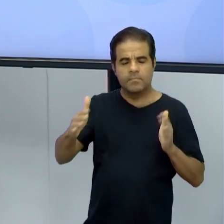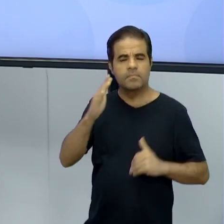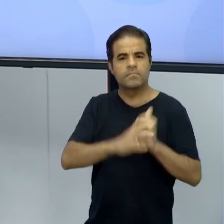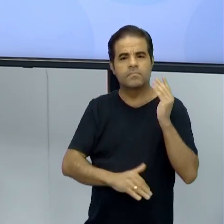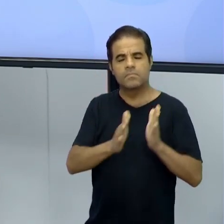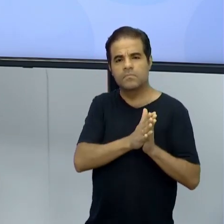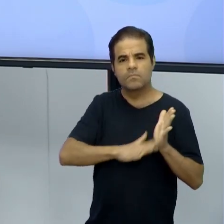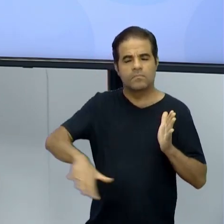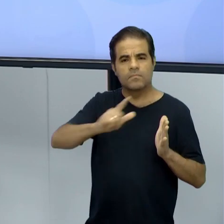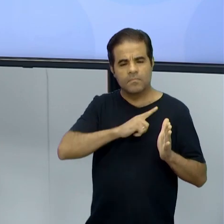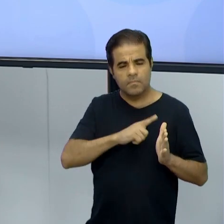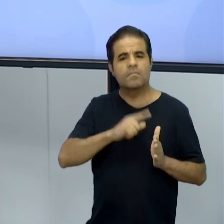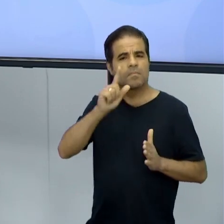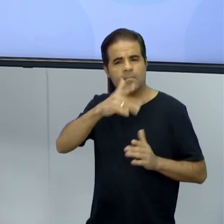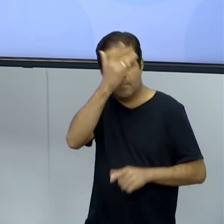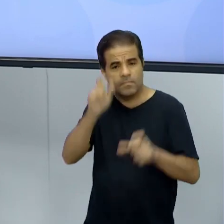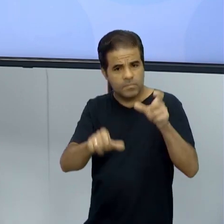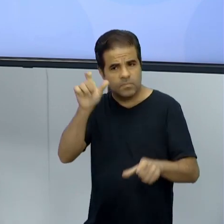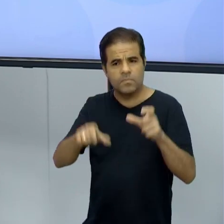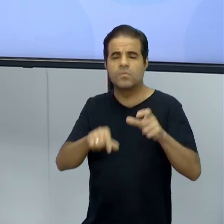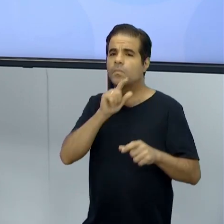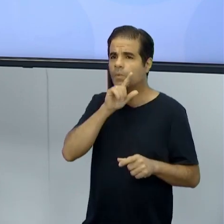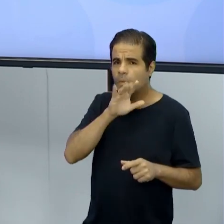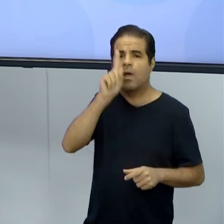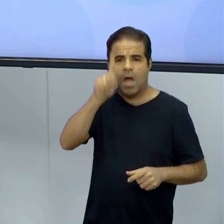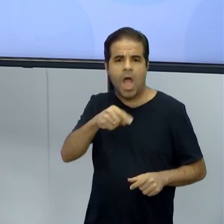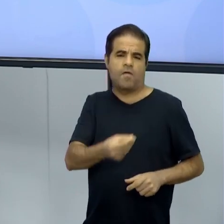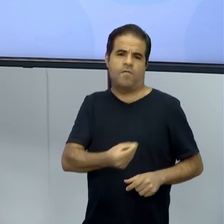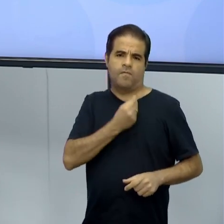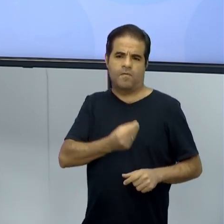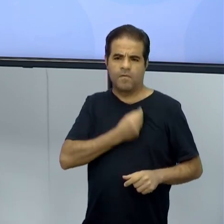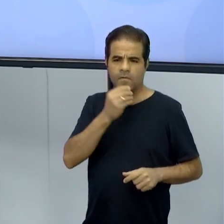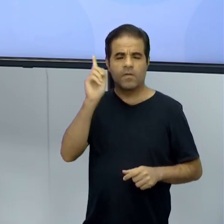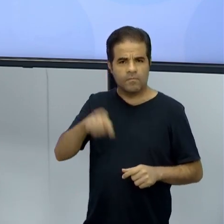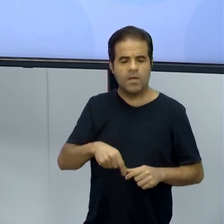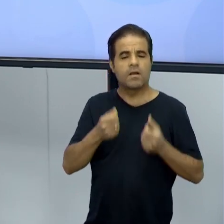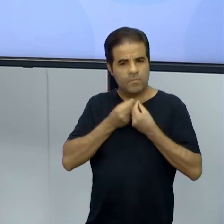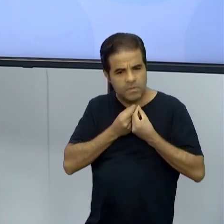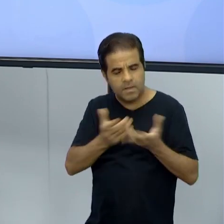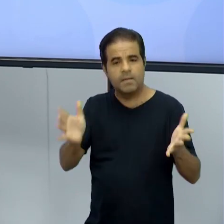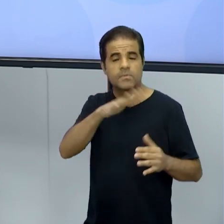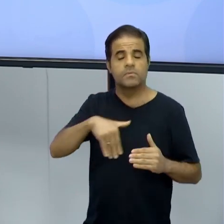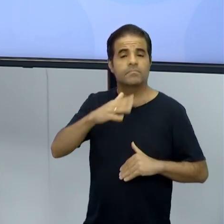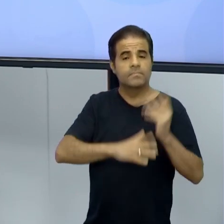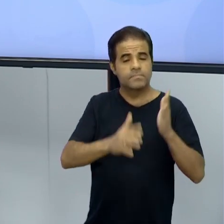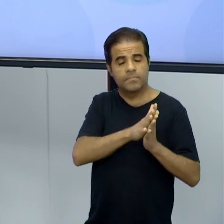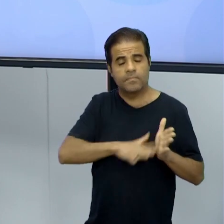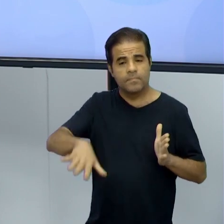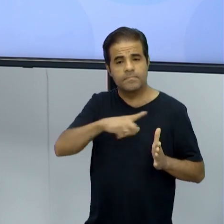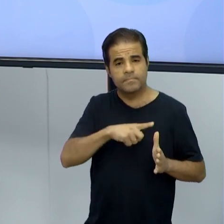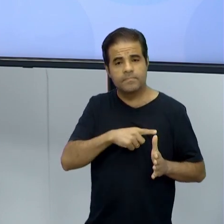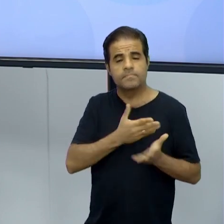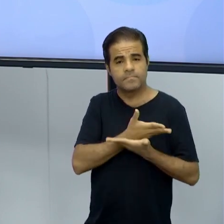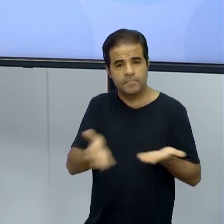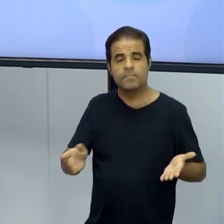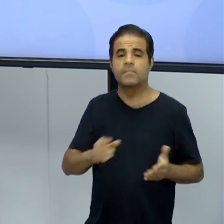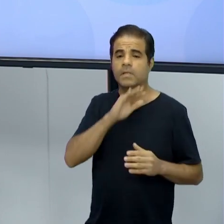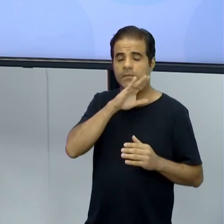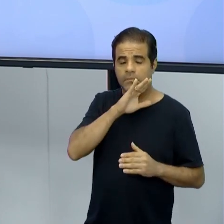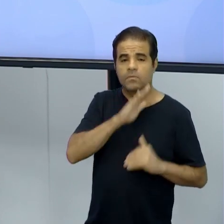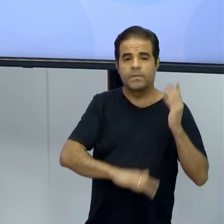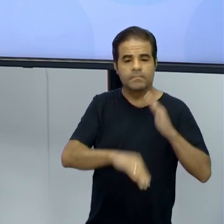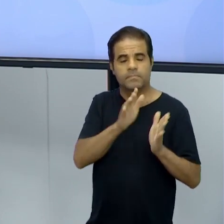assim, gente, por que aquilo que é ruim de viver é bom de contar? E aquilo que é bom de contar é ruim de